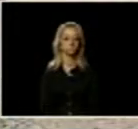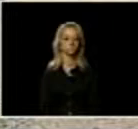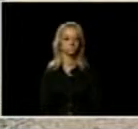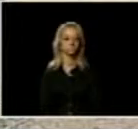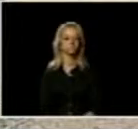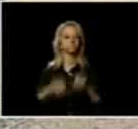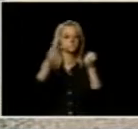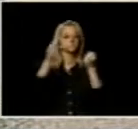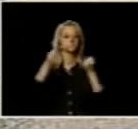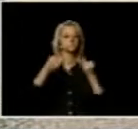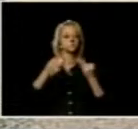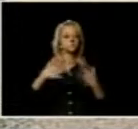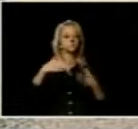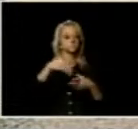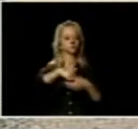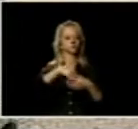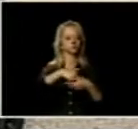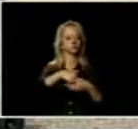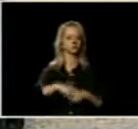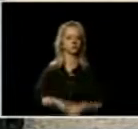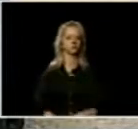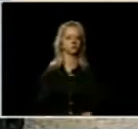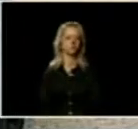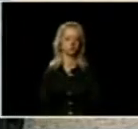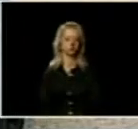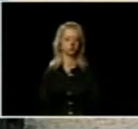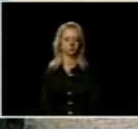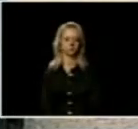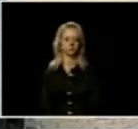de voto, vereador Nunes Coelho.